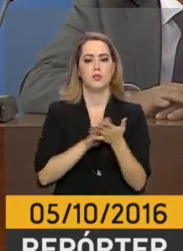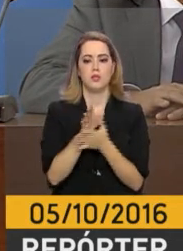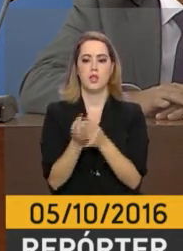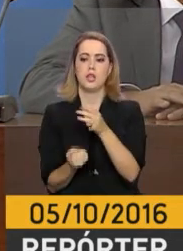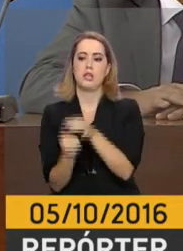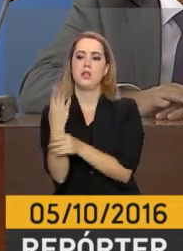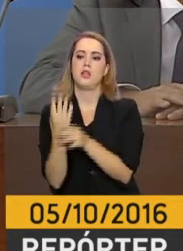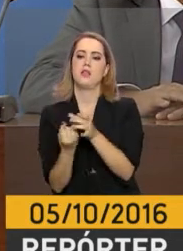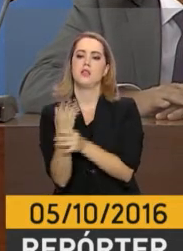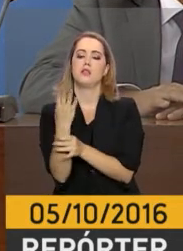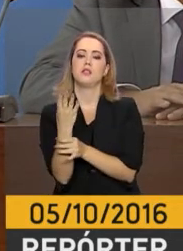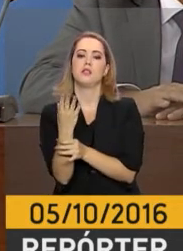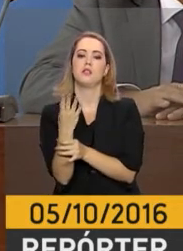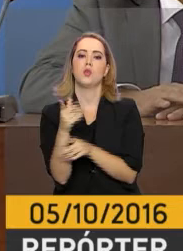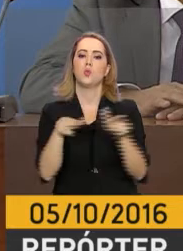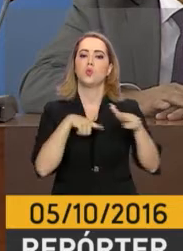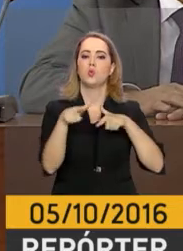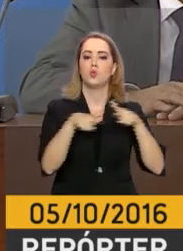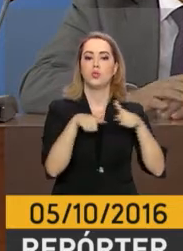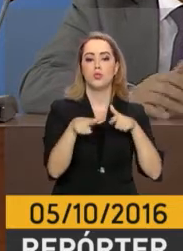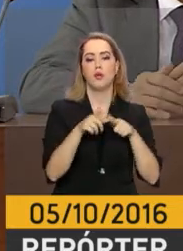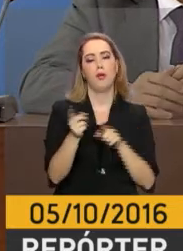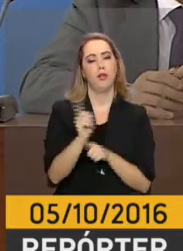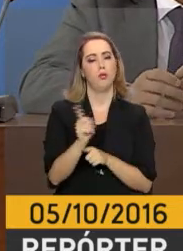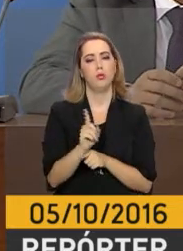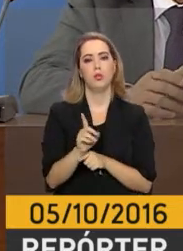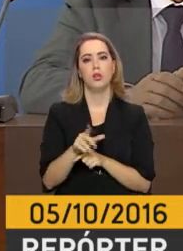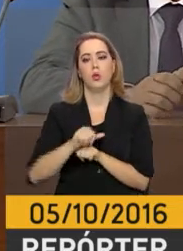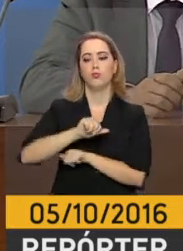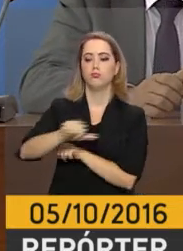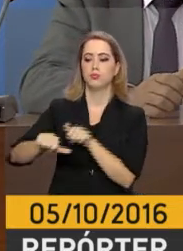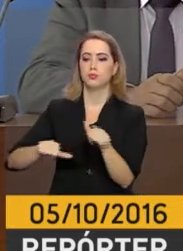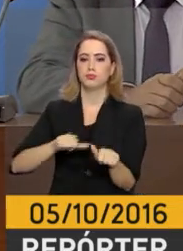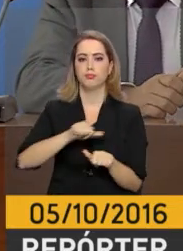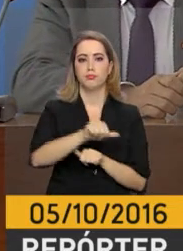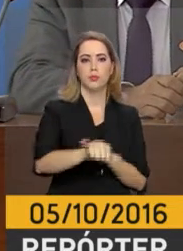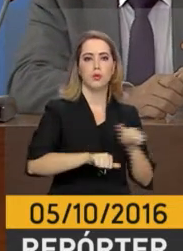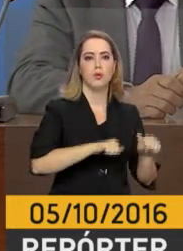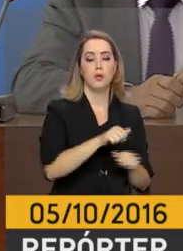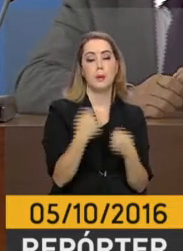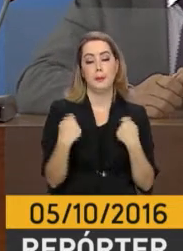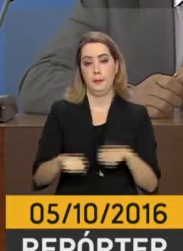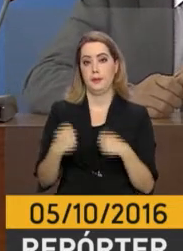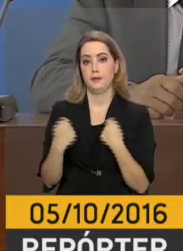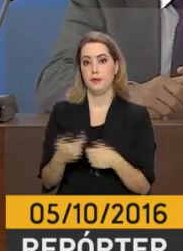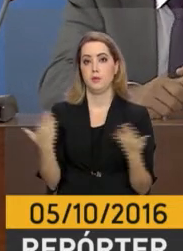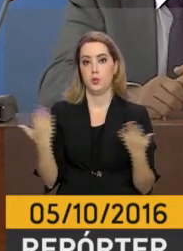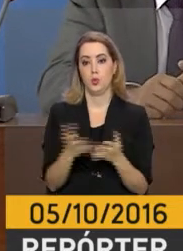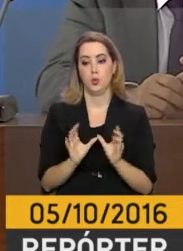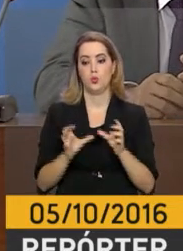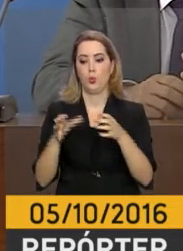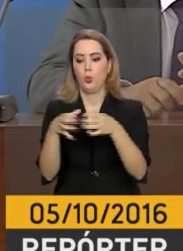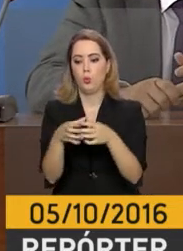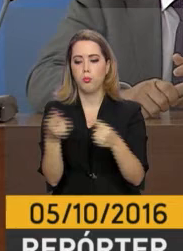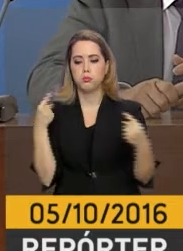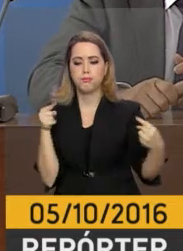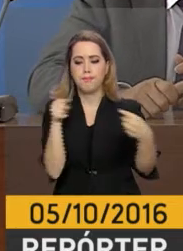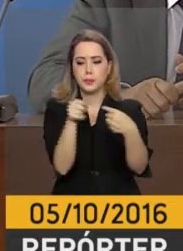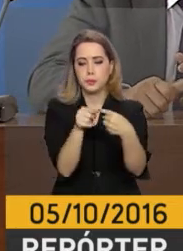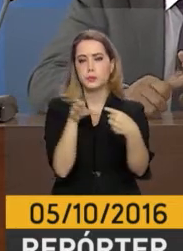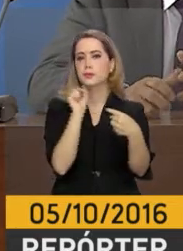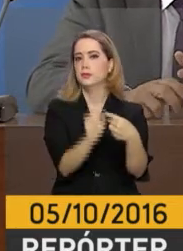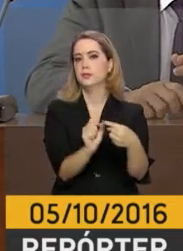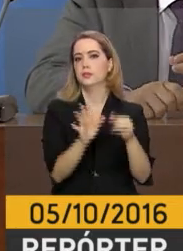cargos novos para ela o remanejo de cargos mas nós precisamos ter uma secretaria focada nessa área do desenvolvimento humano